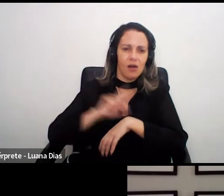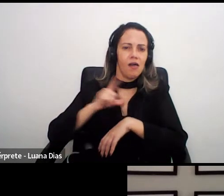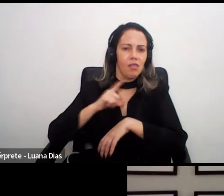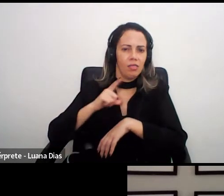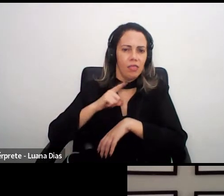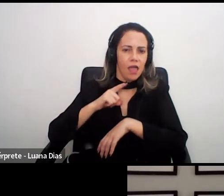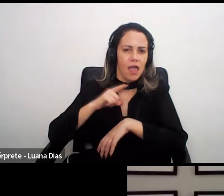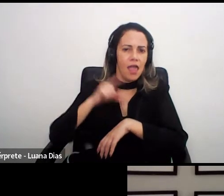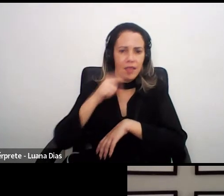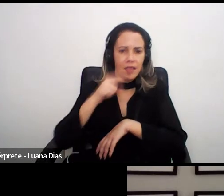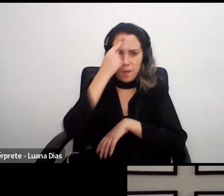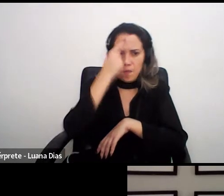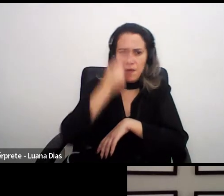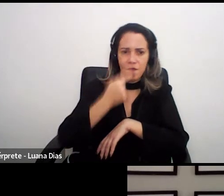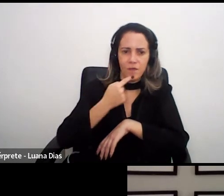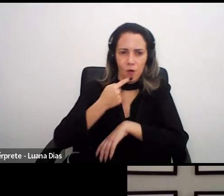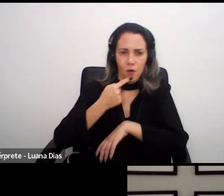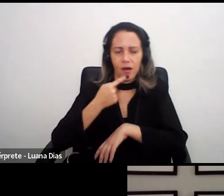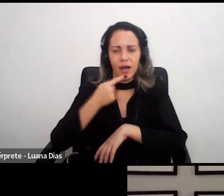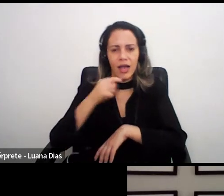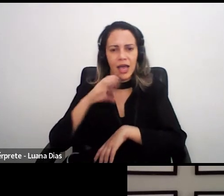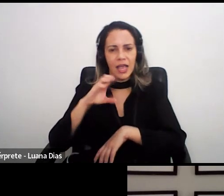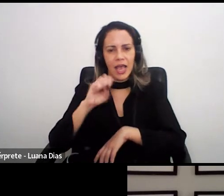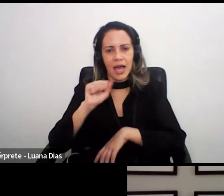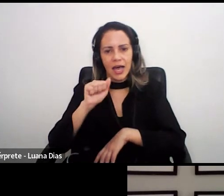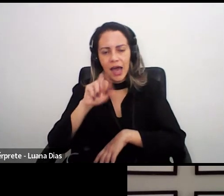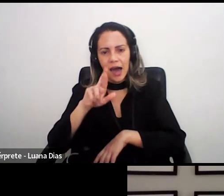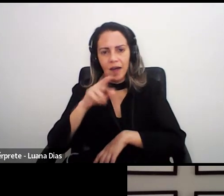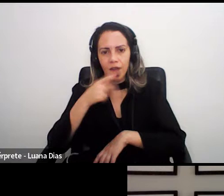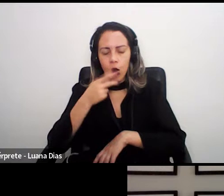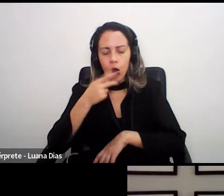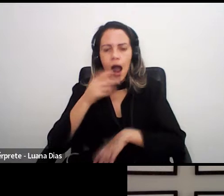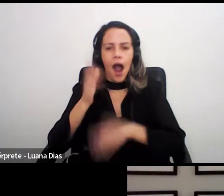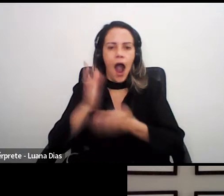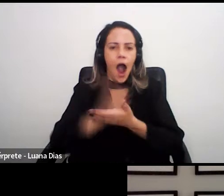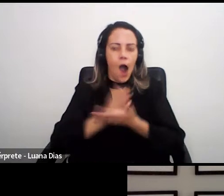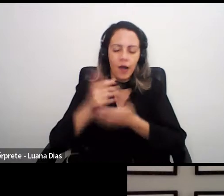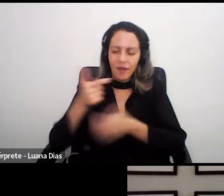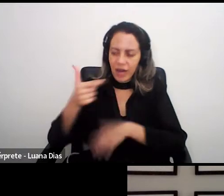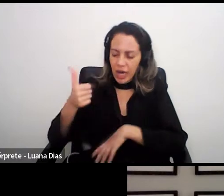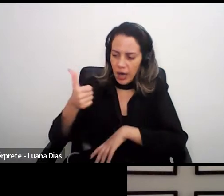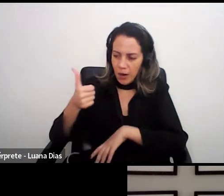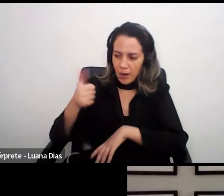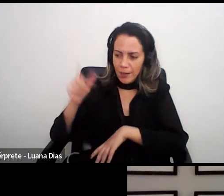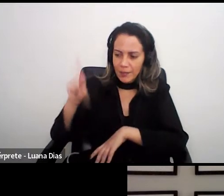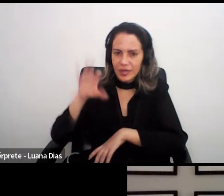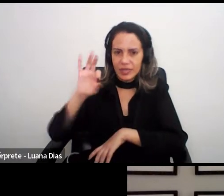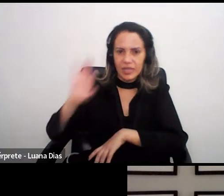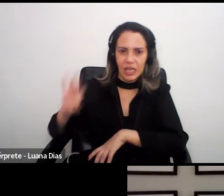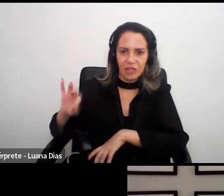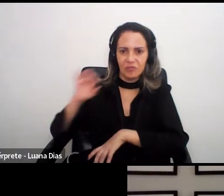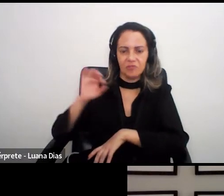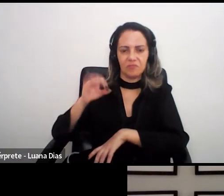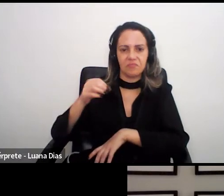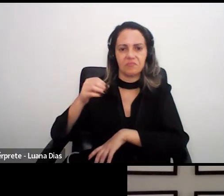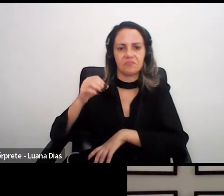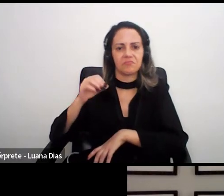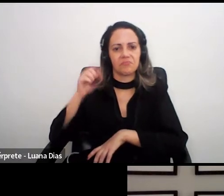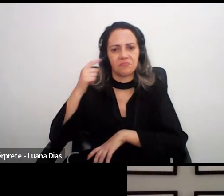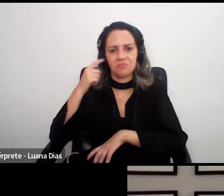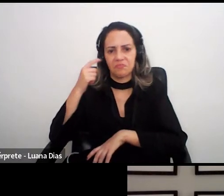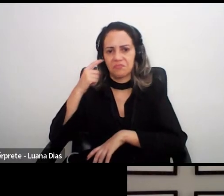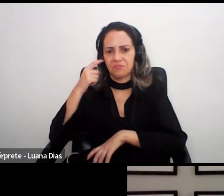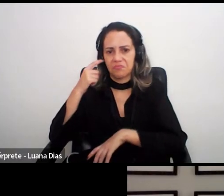que o desembargador César Cury mencionou. Então, nós tivemos alguns entendendo, 21% entendendo que não era pertinente a aplicação